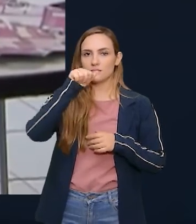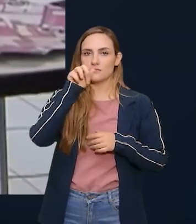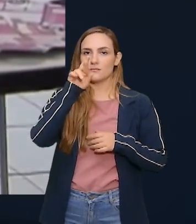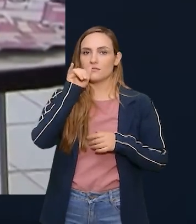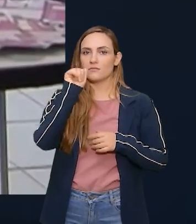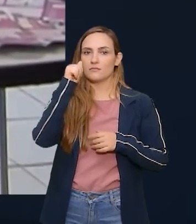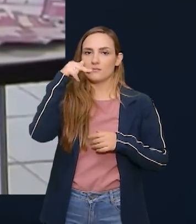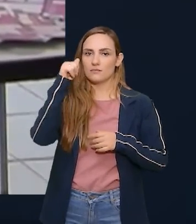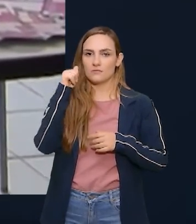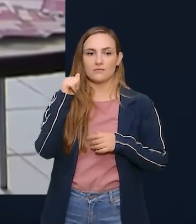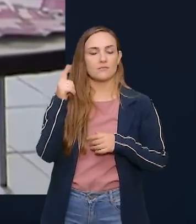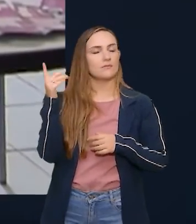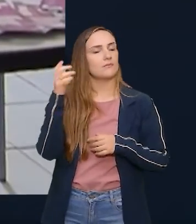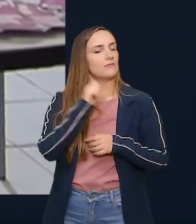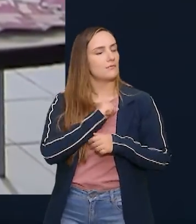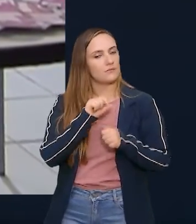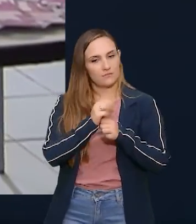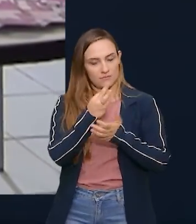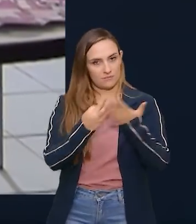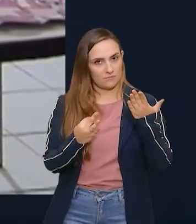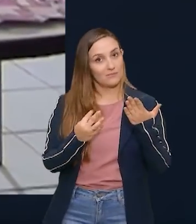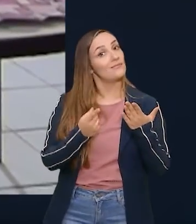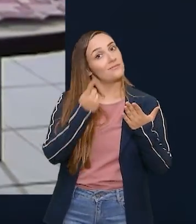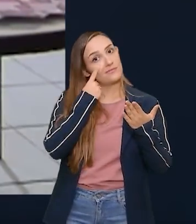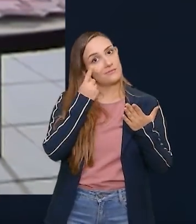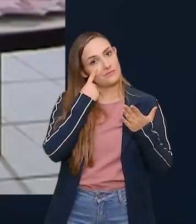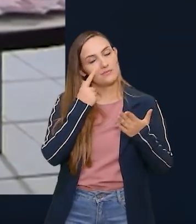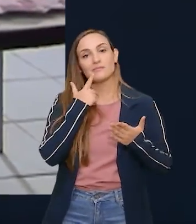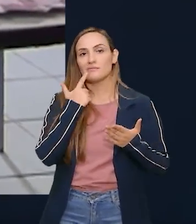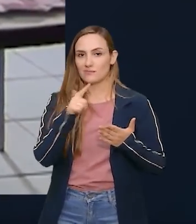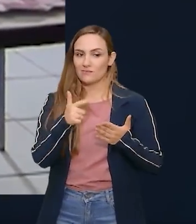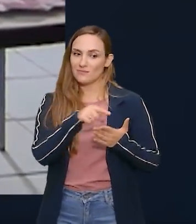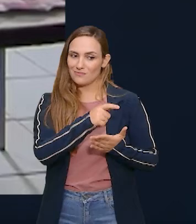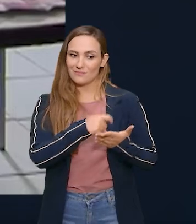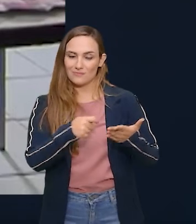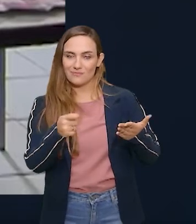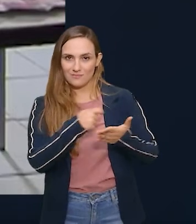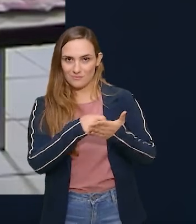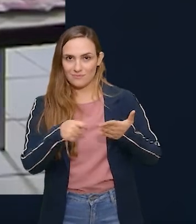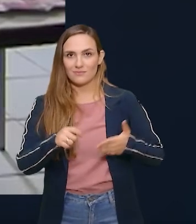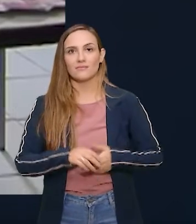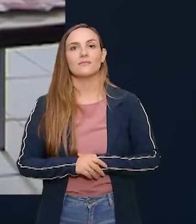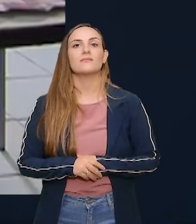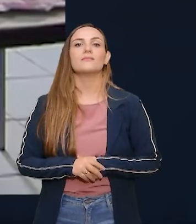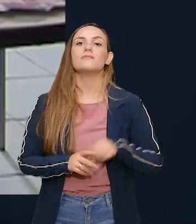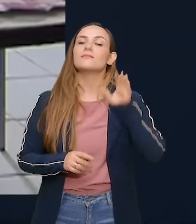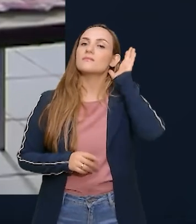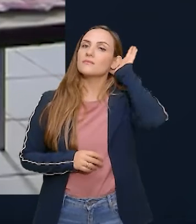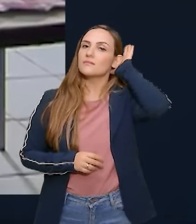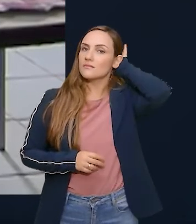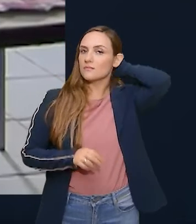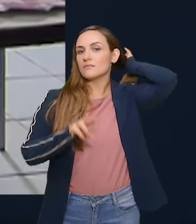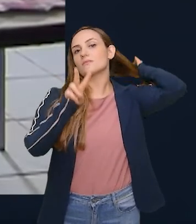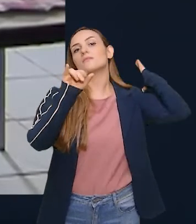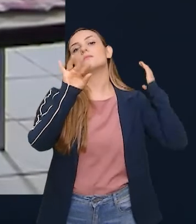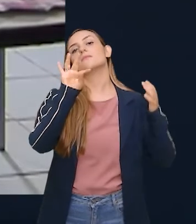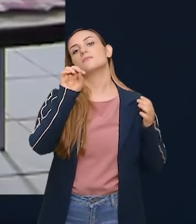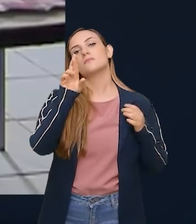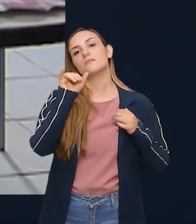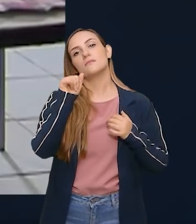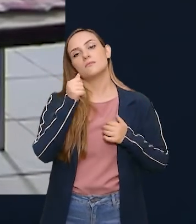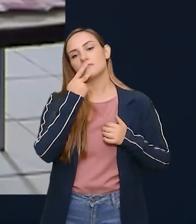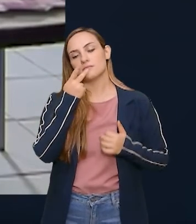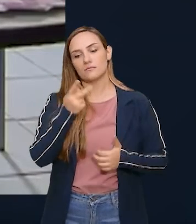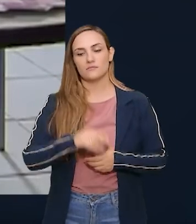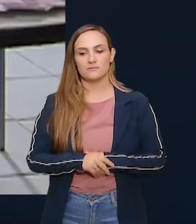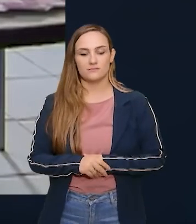Mariana adoram produzir texto e elas se destacaram com a linguagem. Até vão ler agora um pedacinho do que prepararam pra gente. Vamos lá então?